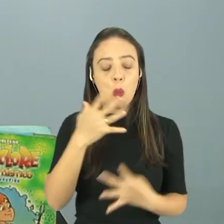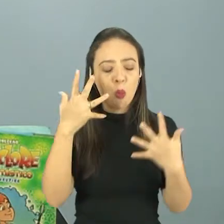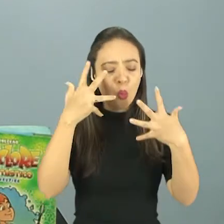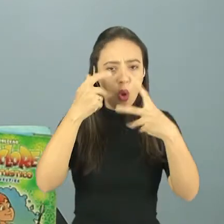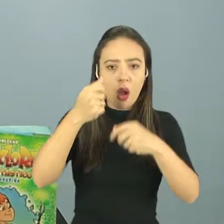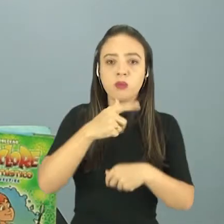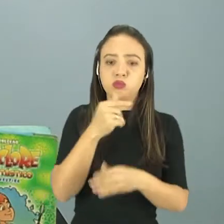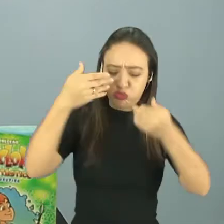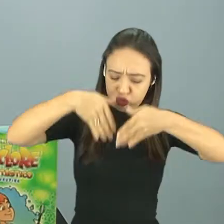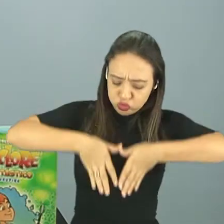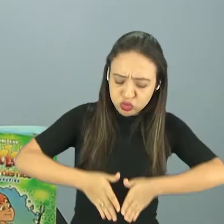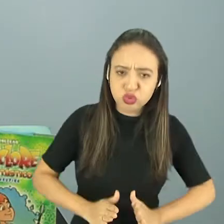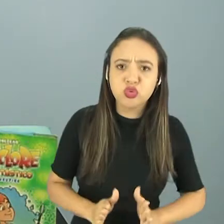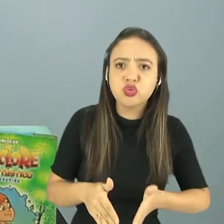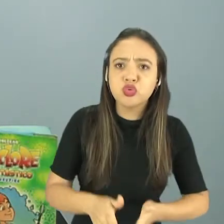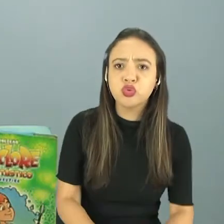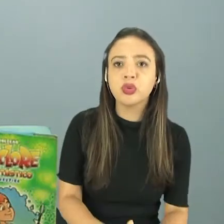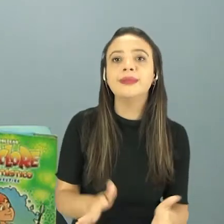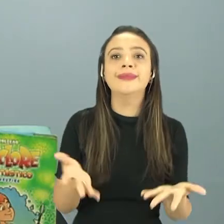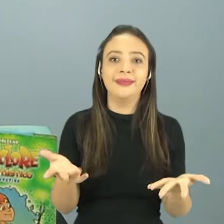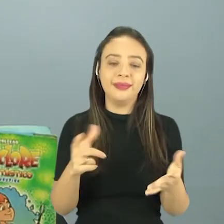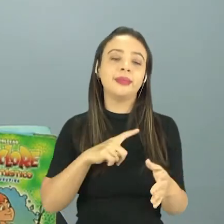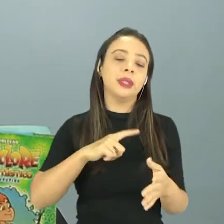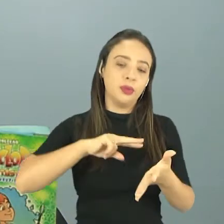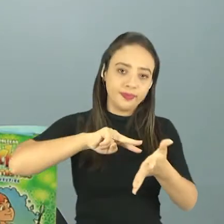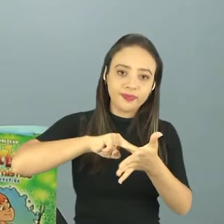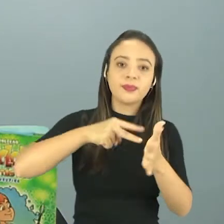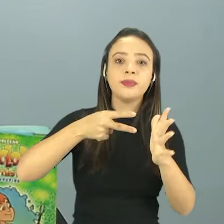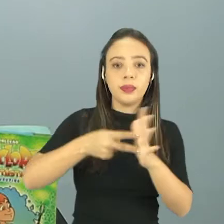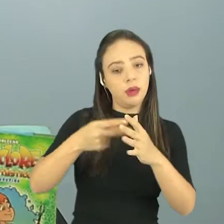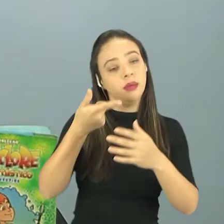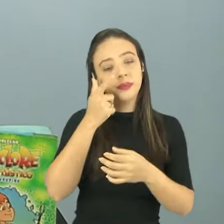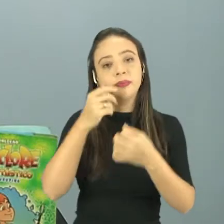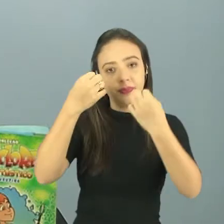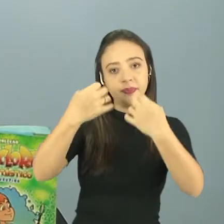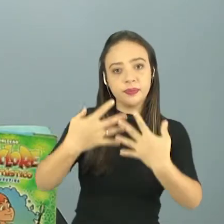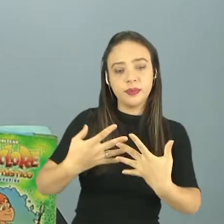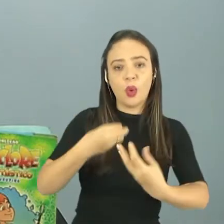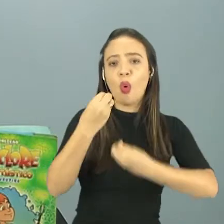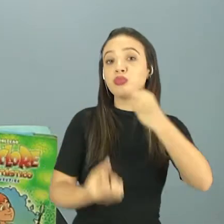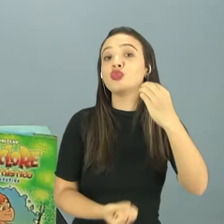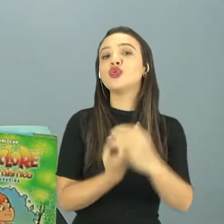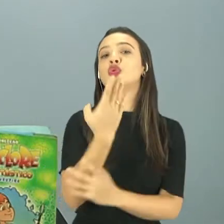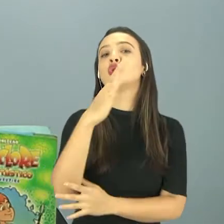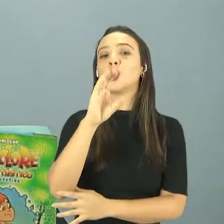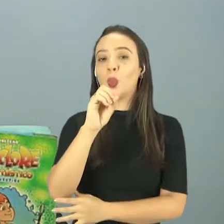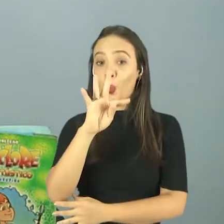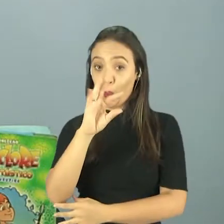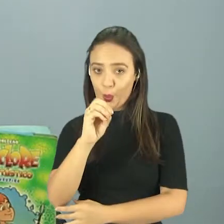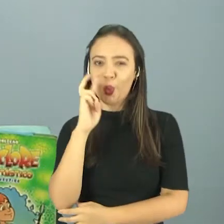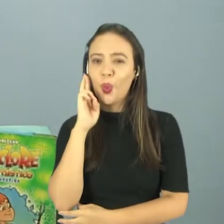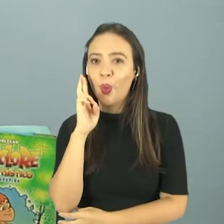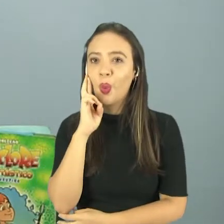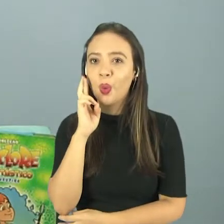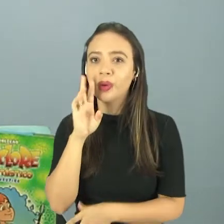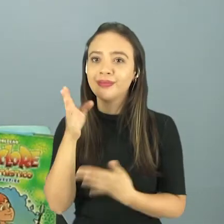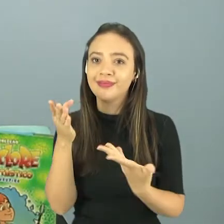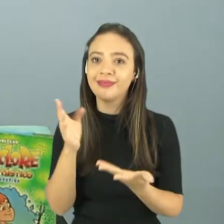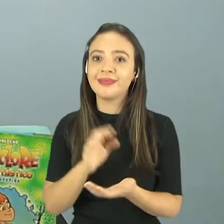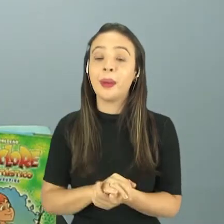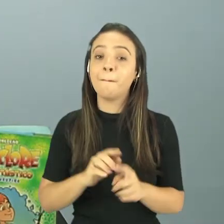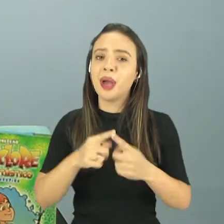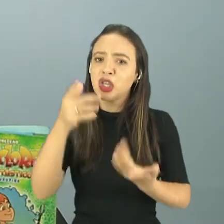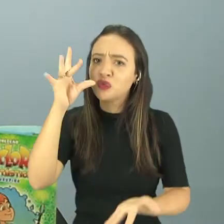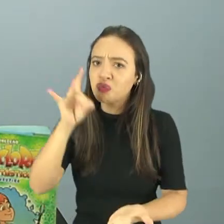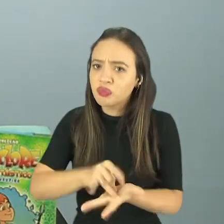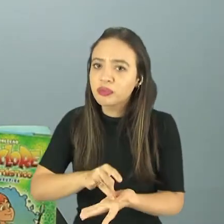nas águas e tudo, tem toda aquela simbologia para dar aquela explicação do surgimento do boto, né? Boto cor-de-rosa, mas na verdade